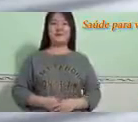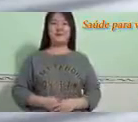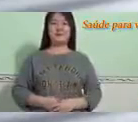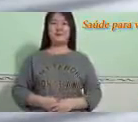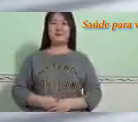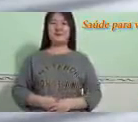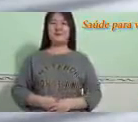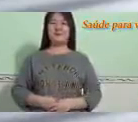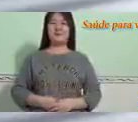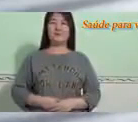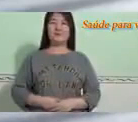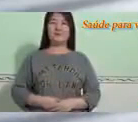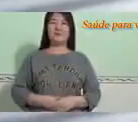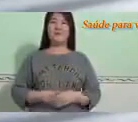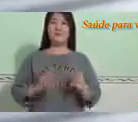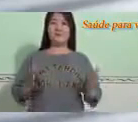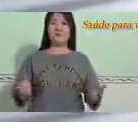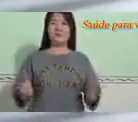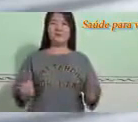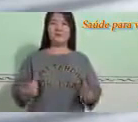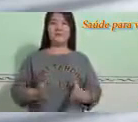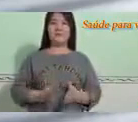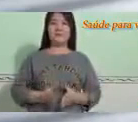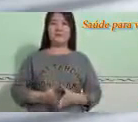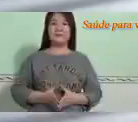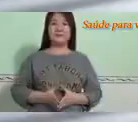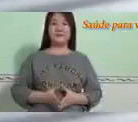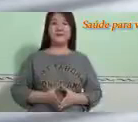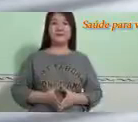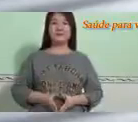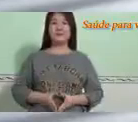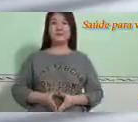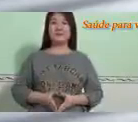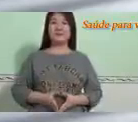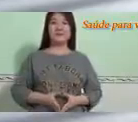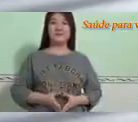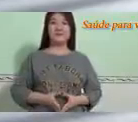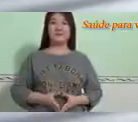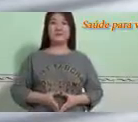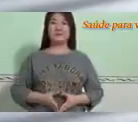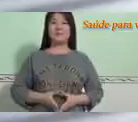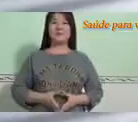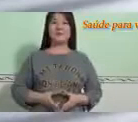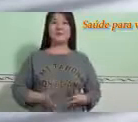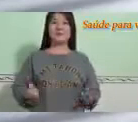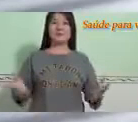Para controlar estes sintomas, o médico poderá recomendar a tomada de um analgésico ou antitérmico.